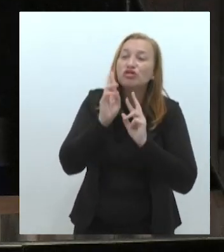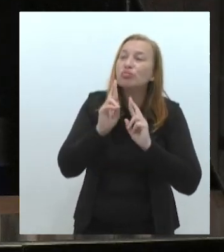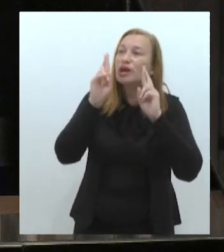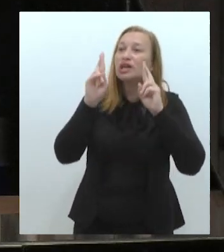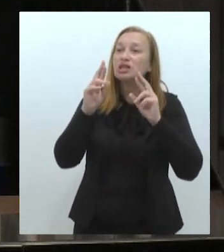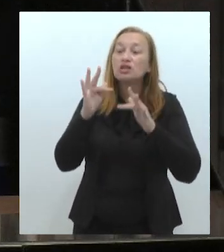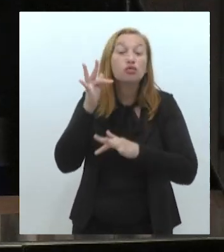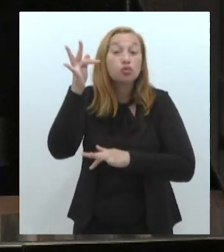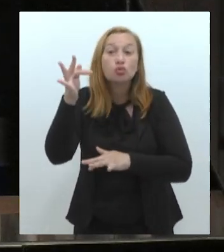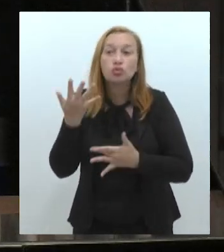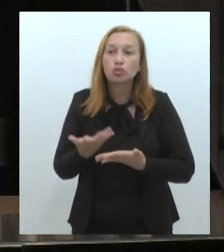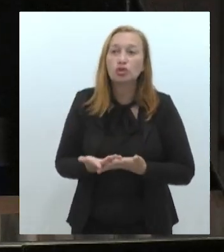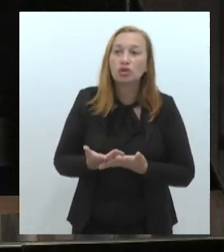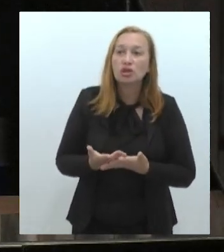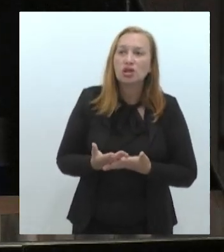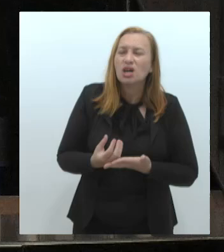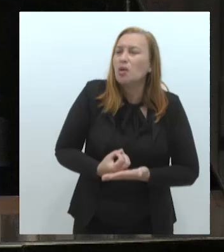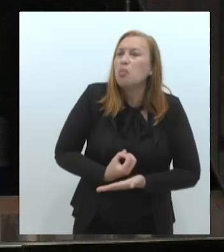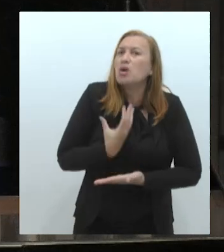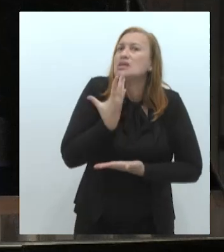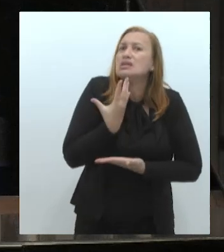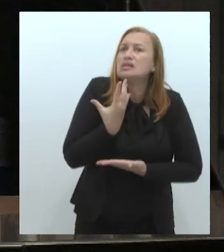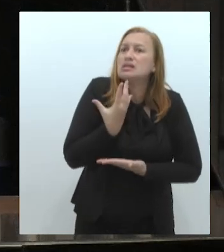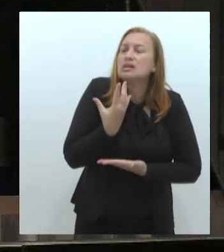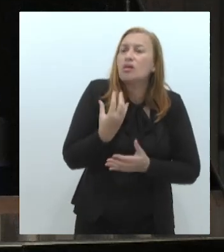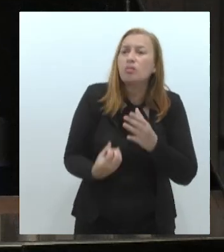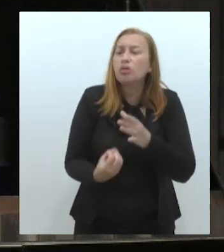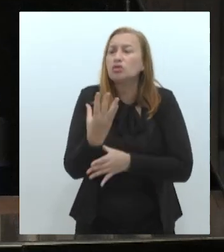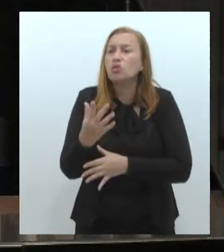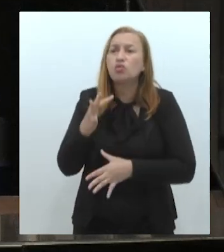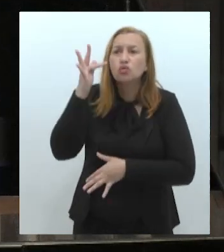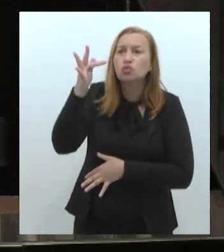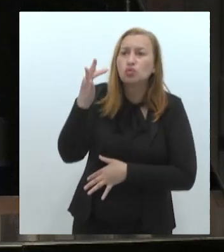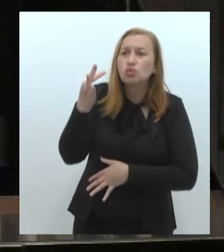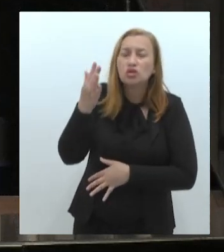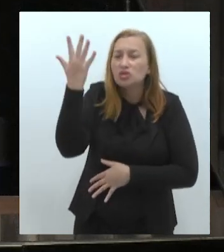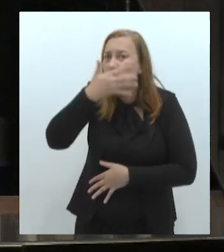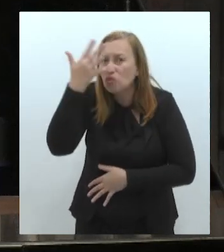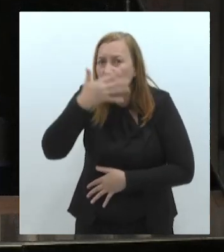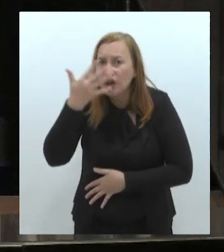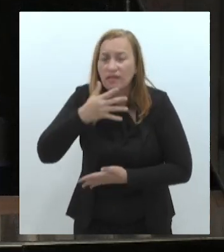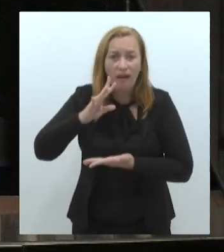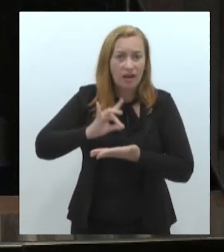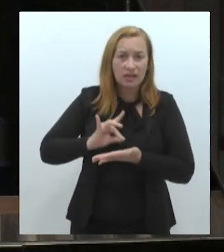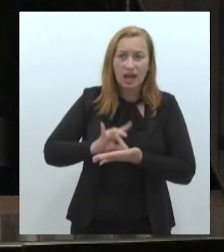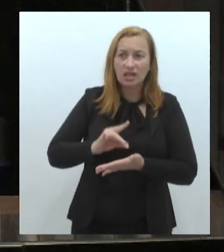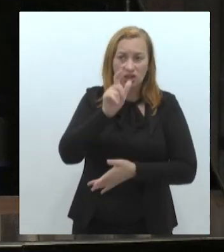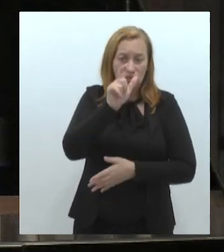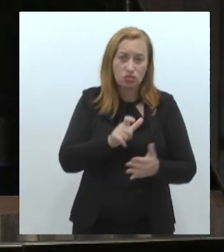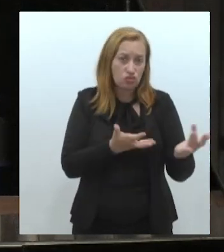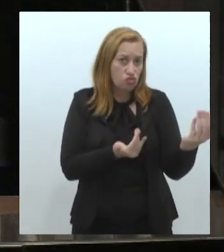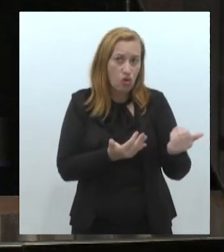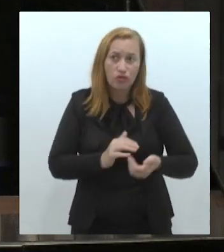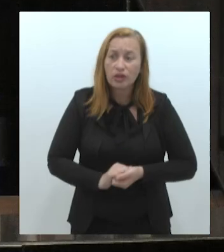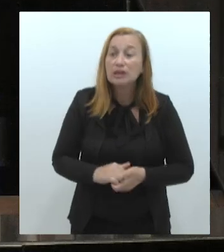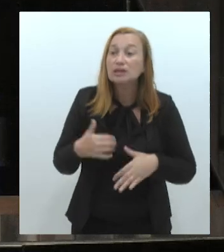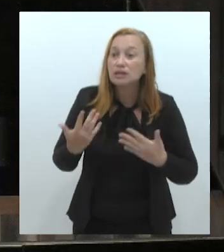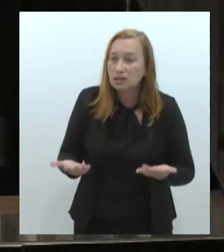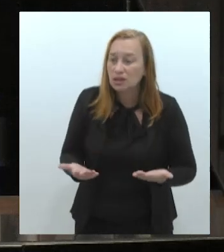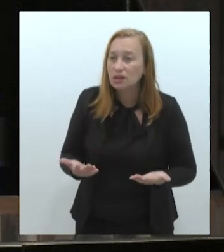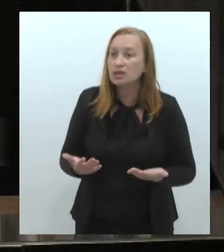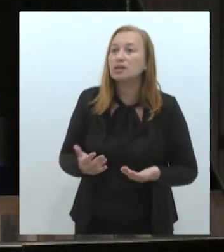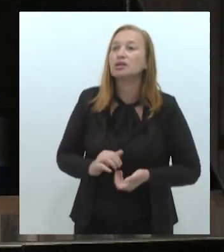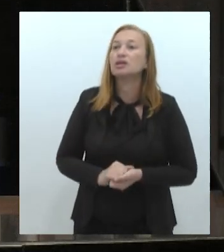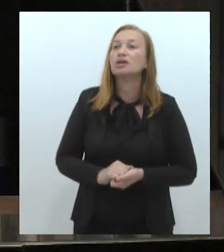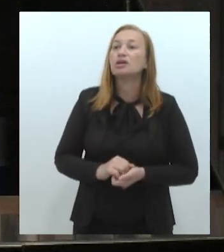de futuro? Que poesia pode produzir um futuro que não está visível na realidade desse jovem? Então, por